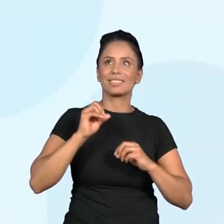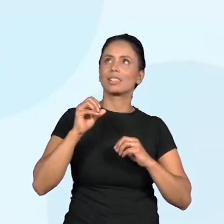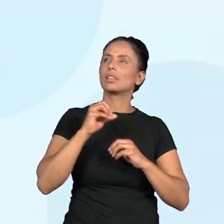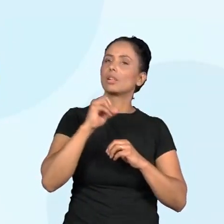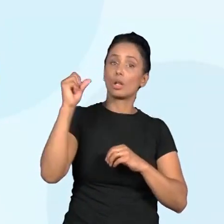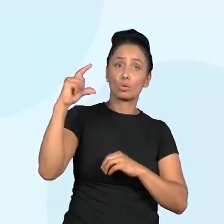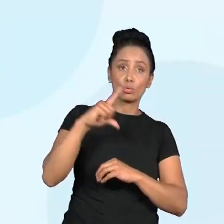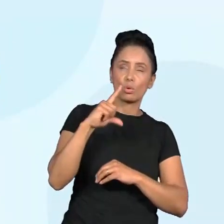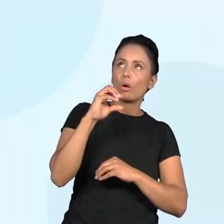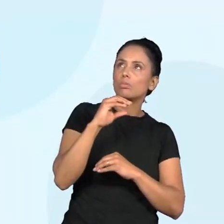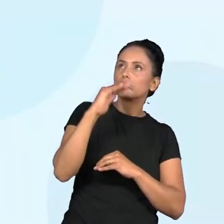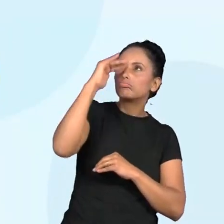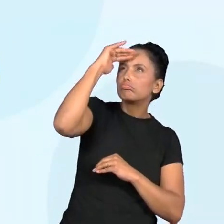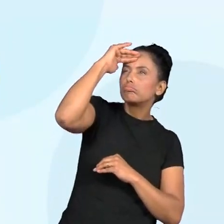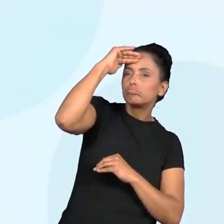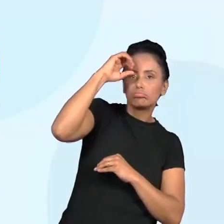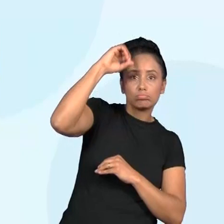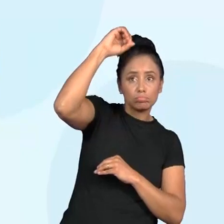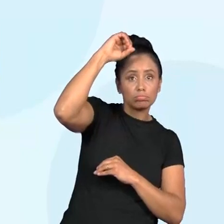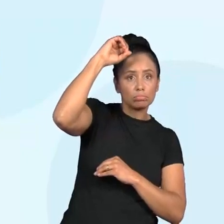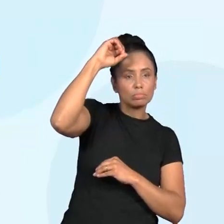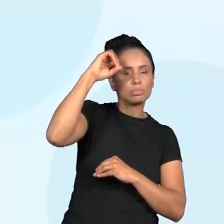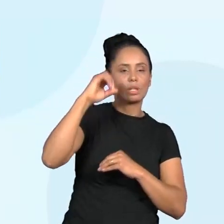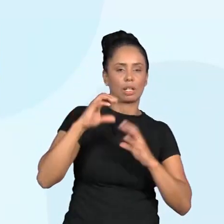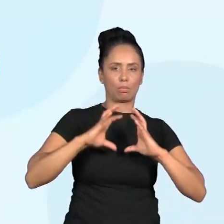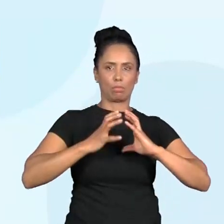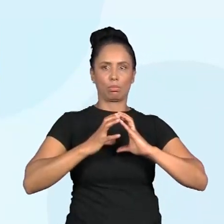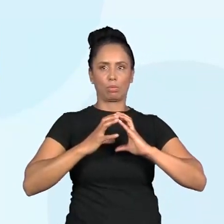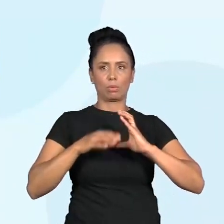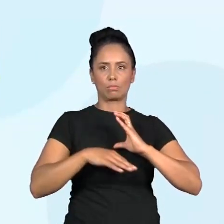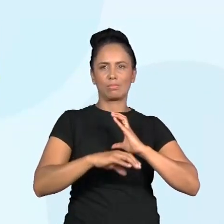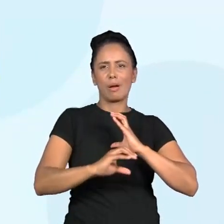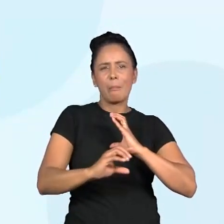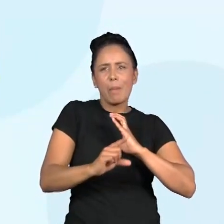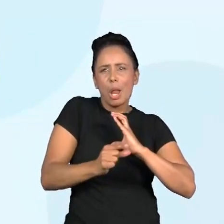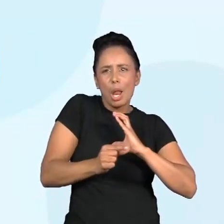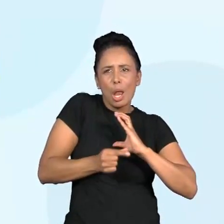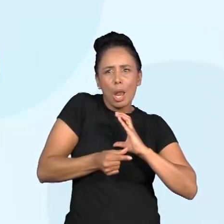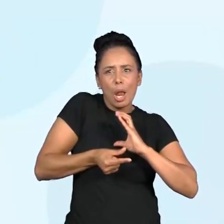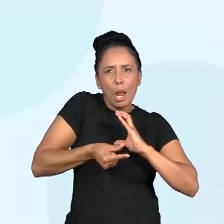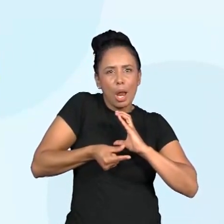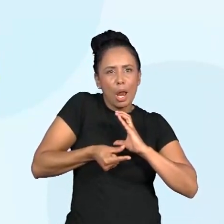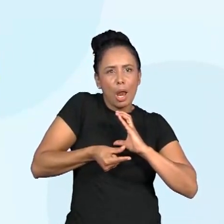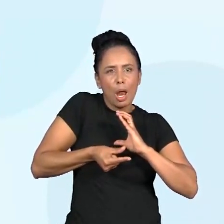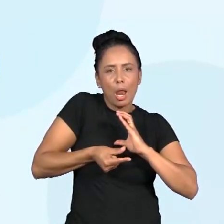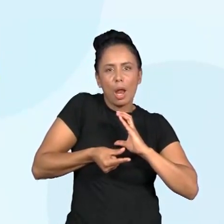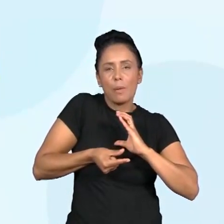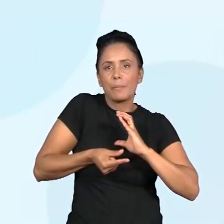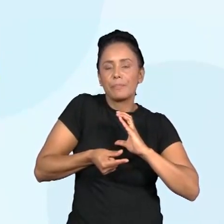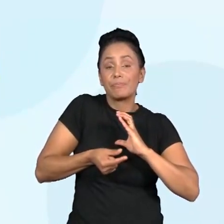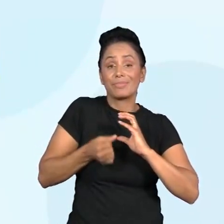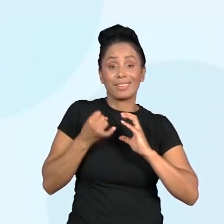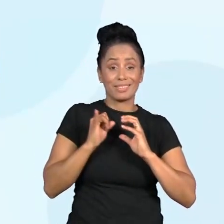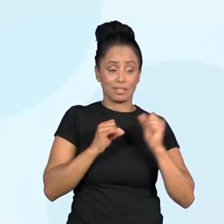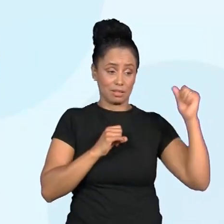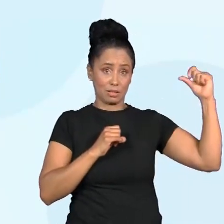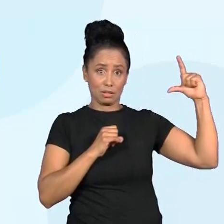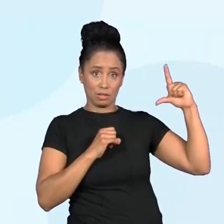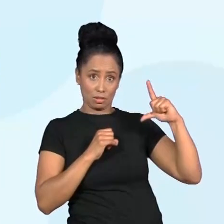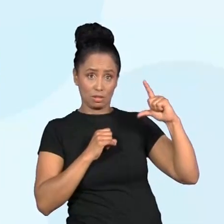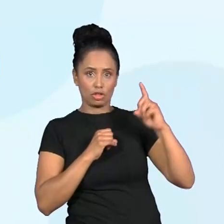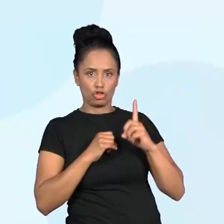a sombra fica menor e fica ali logo abaixo do objeto. Se a luz está